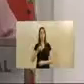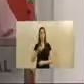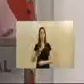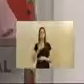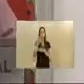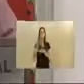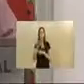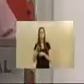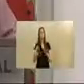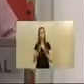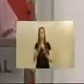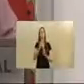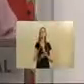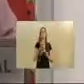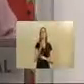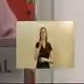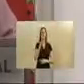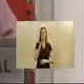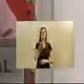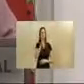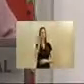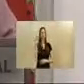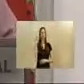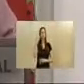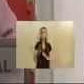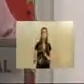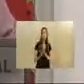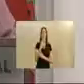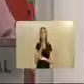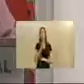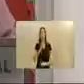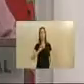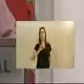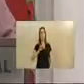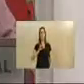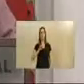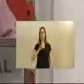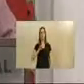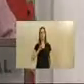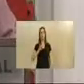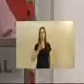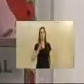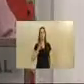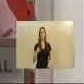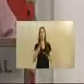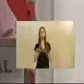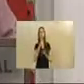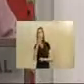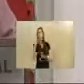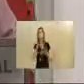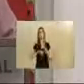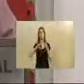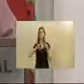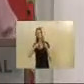professor da furb pediatra hamilton fogaça projeto para desporto escolar natação paraolímpica